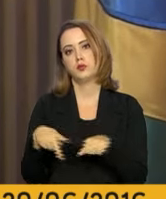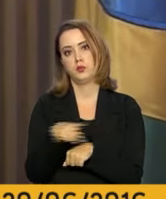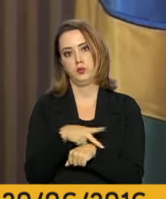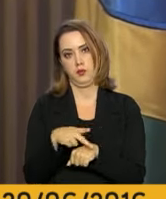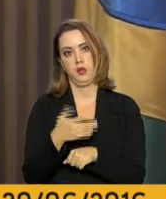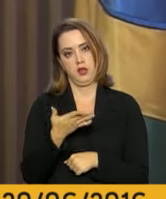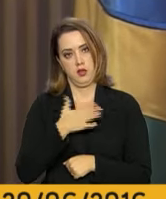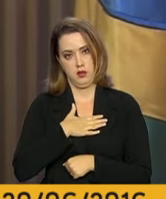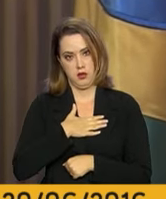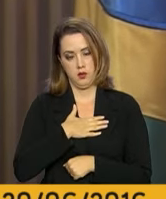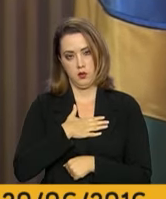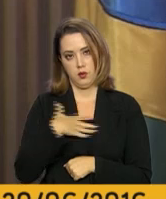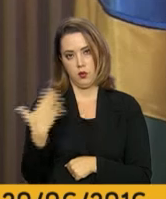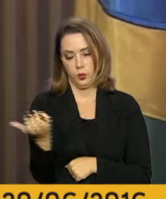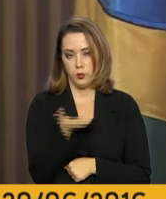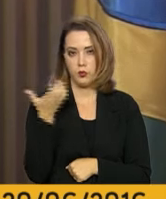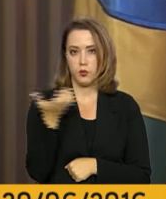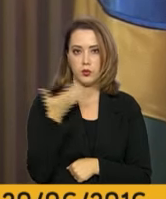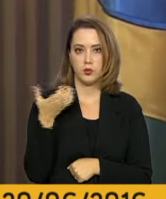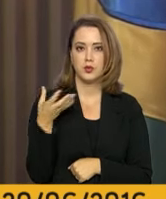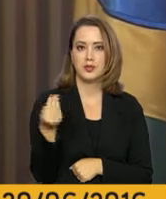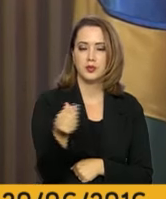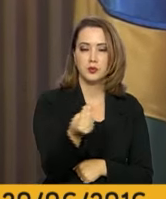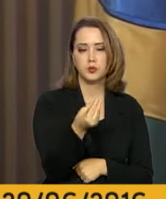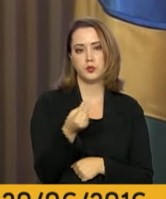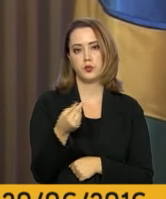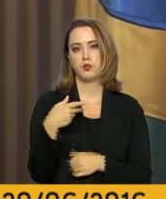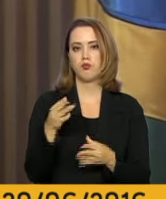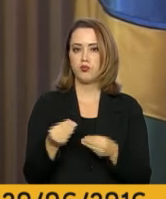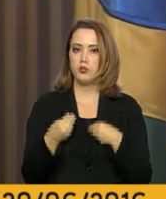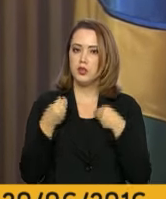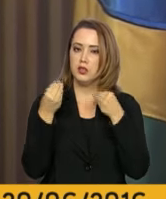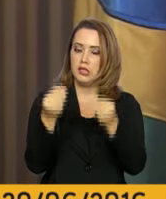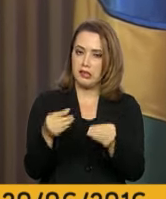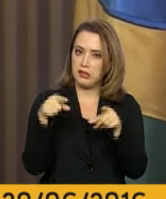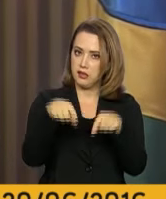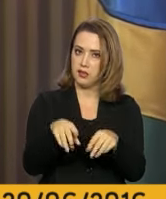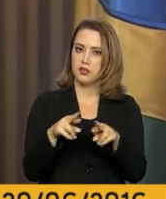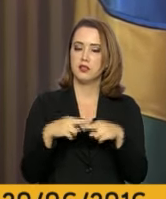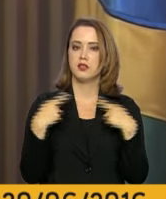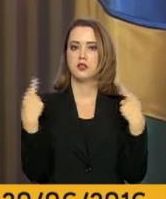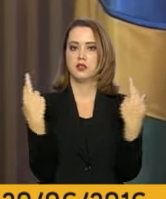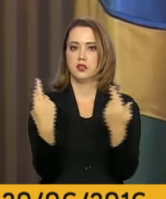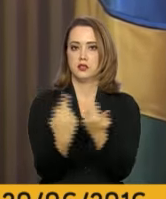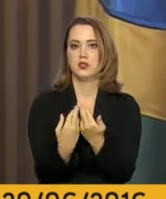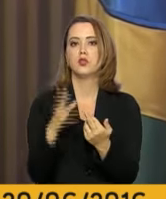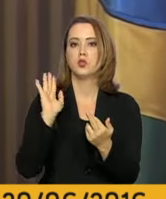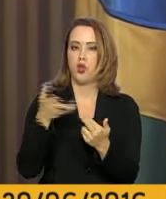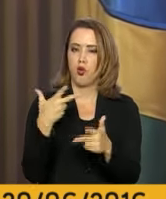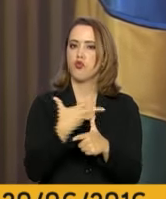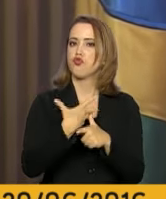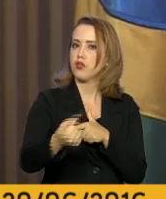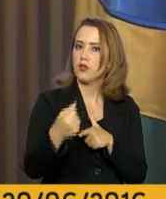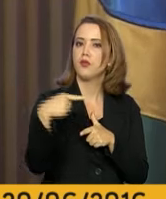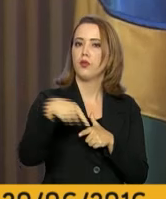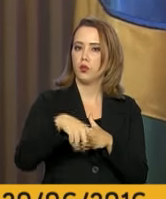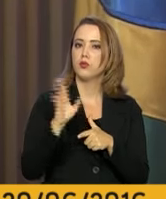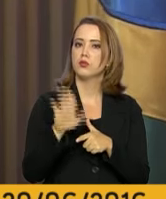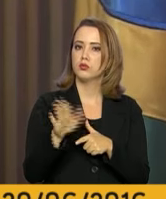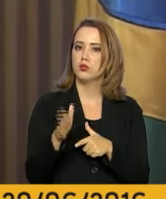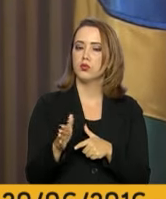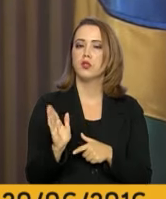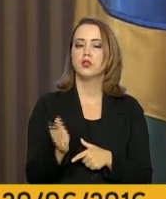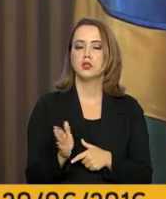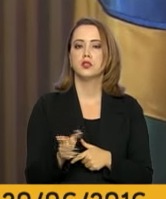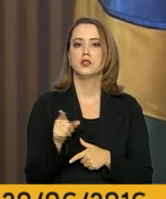tomando a liberdade de fazer essa pregação para dar a esta reunião que já é Vitoriosa por si própria uma